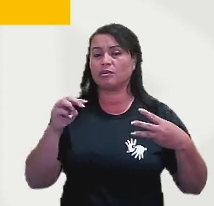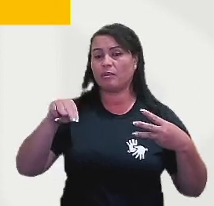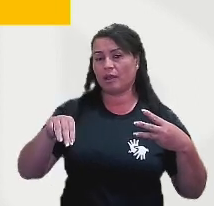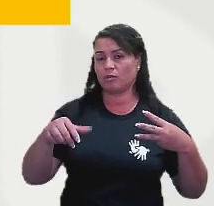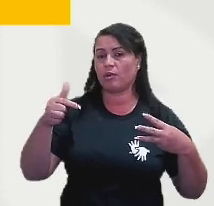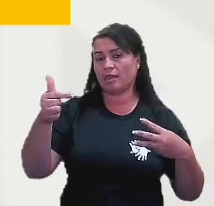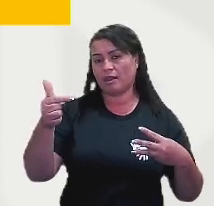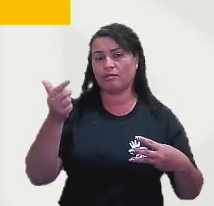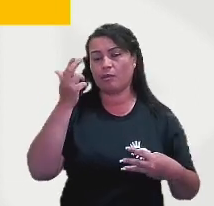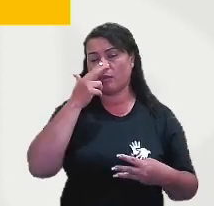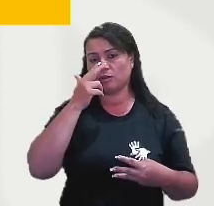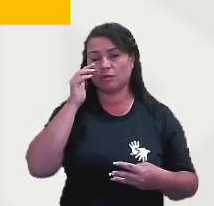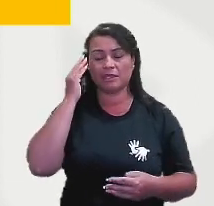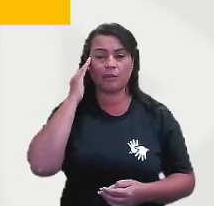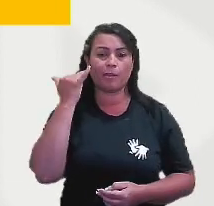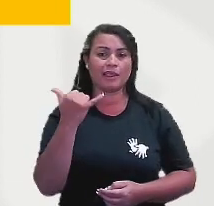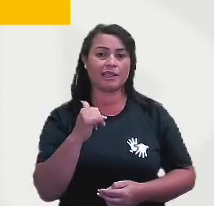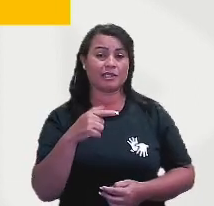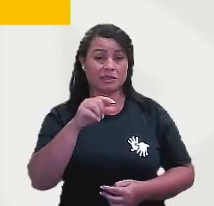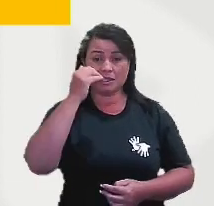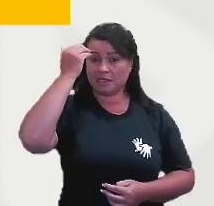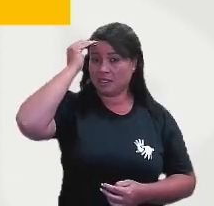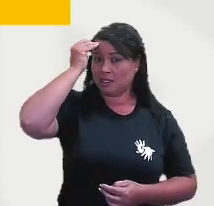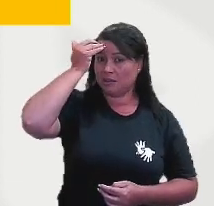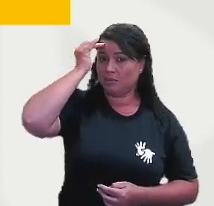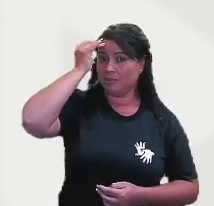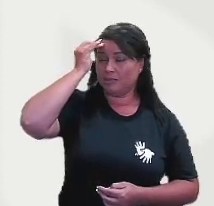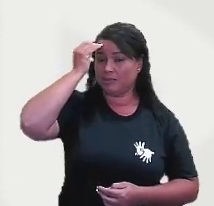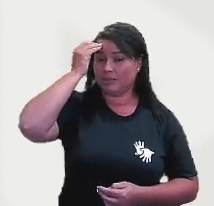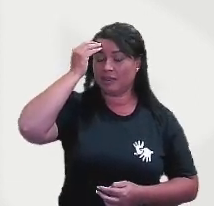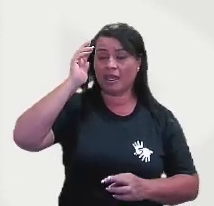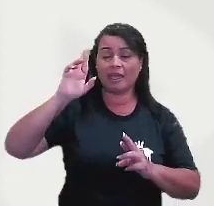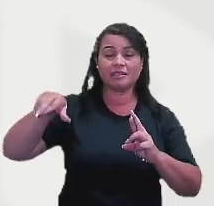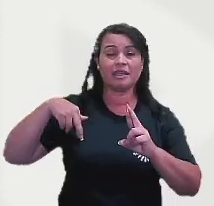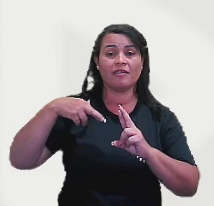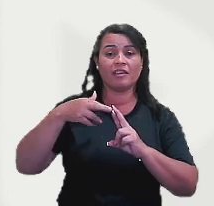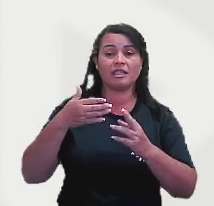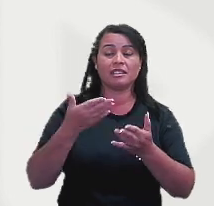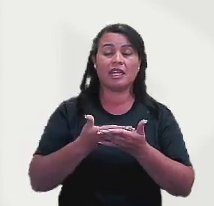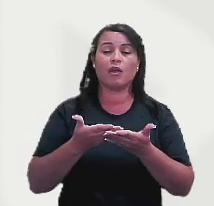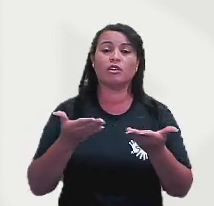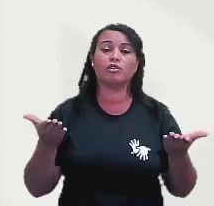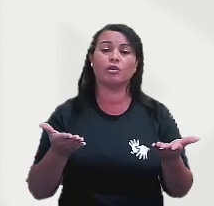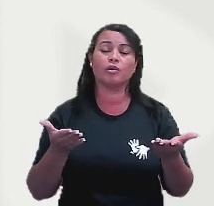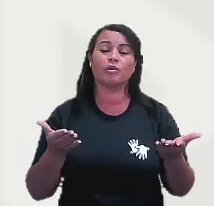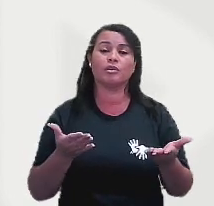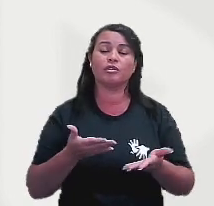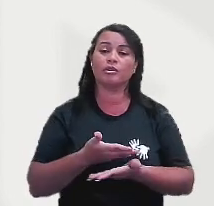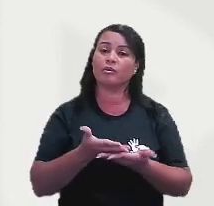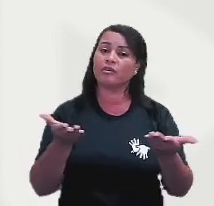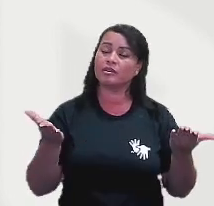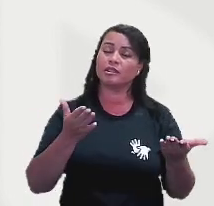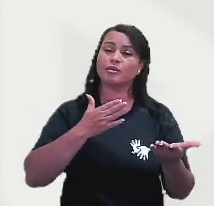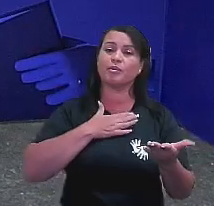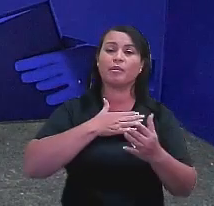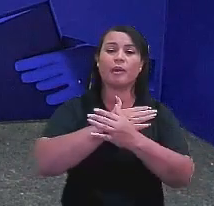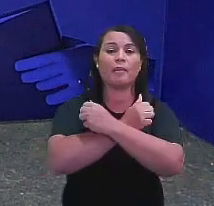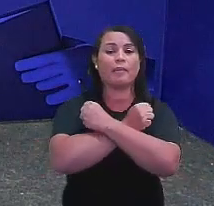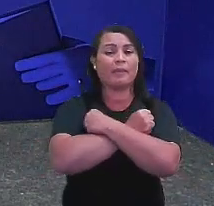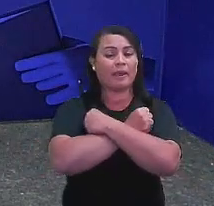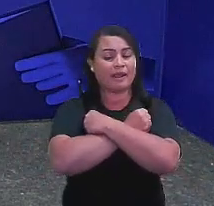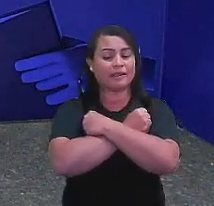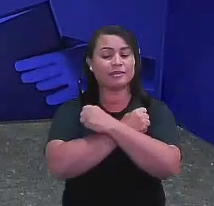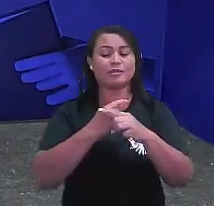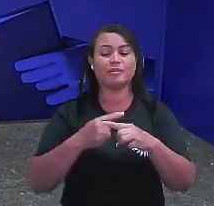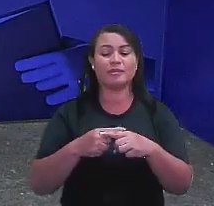metro quadrado. Beleza? Deu para entender as referências da aula de hoje? E para você, o meu abraço,